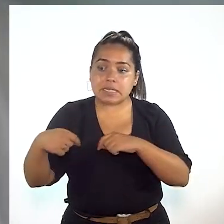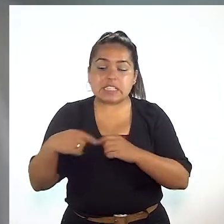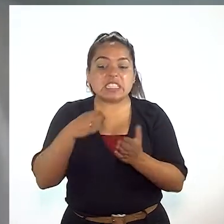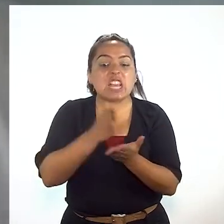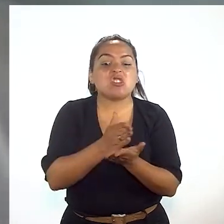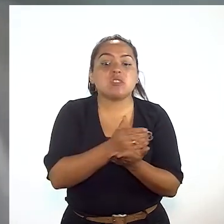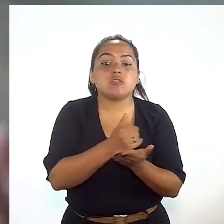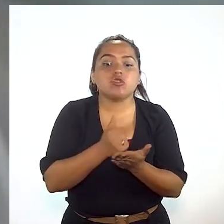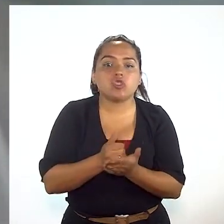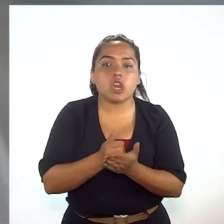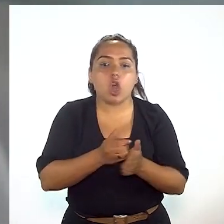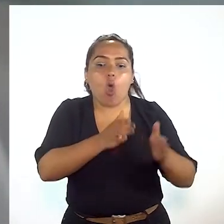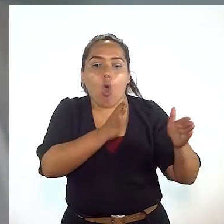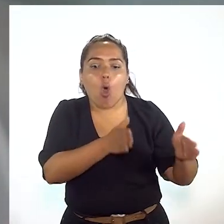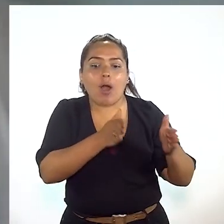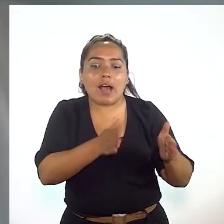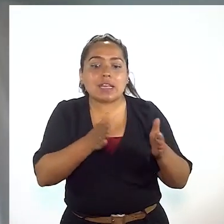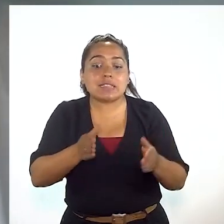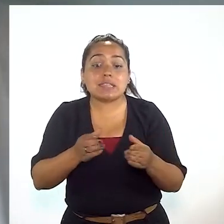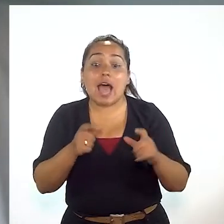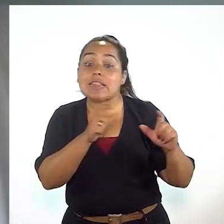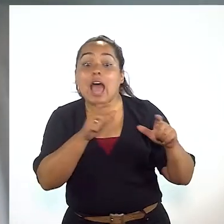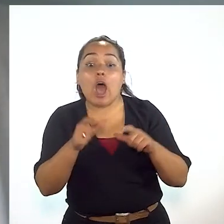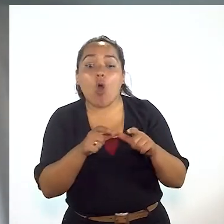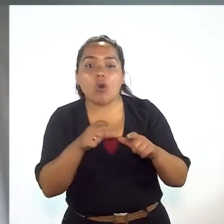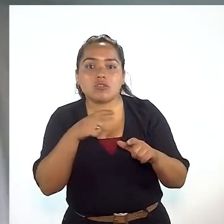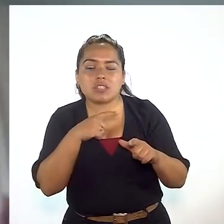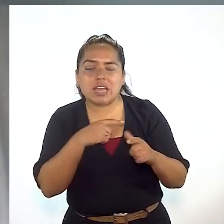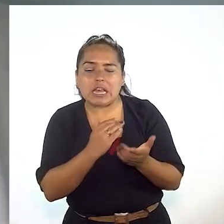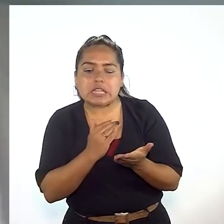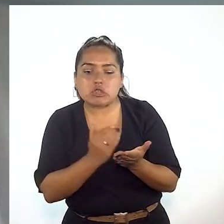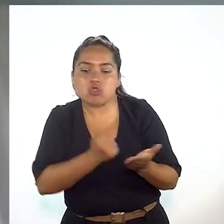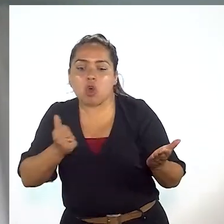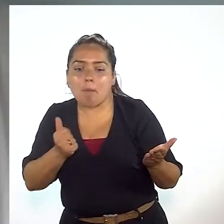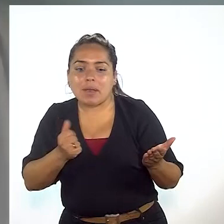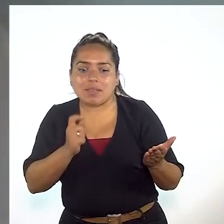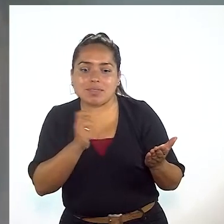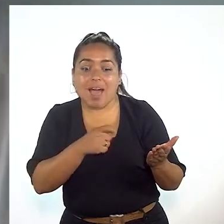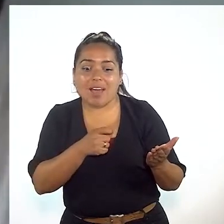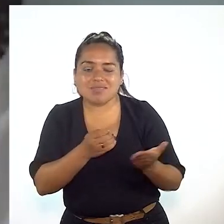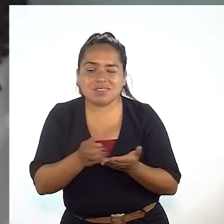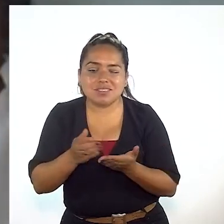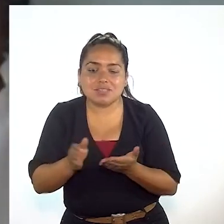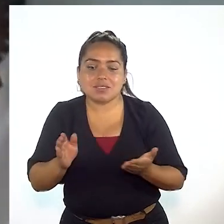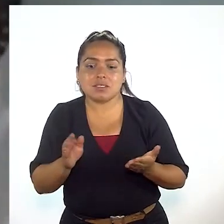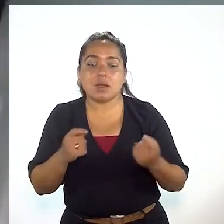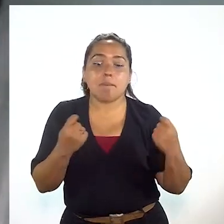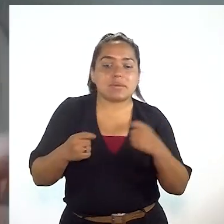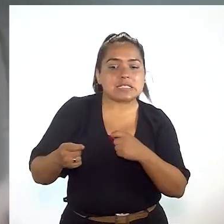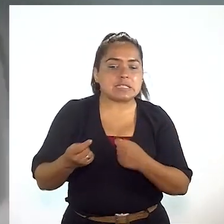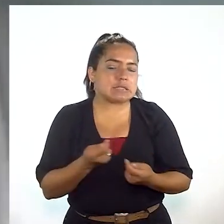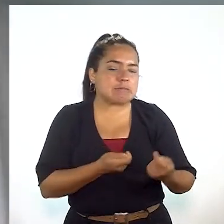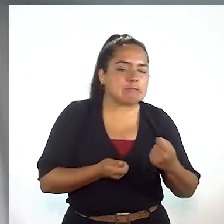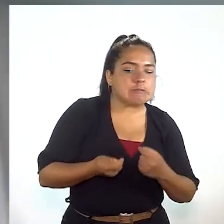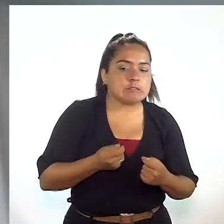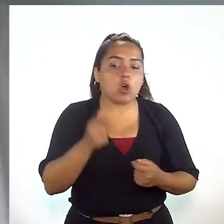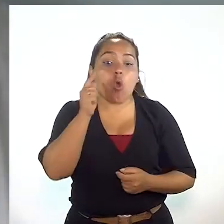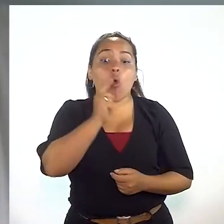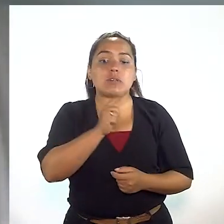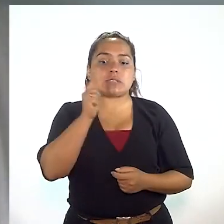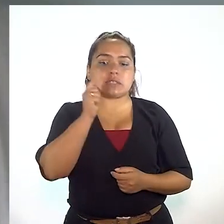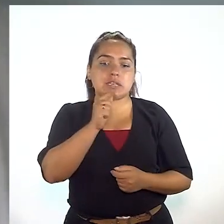então, a divisão, a organização, saber onde estão aí as bicas, né? Onde sai o pinguinho que a gente